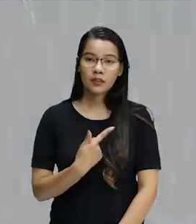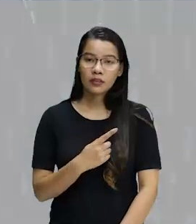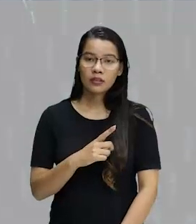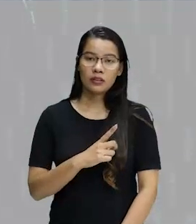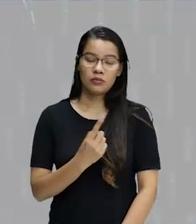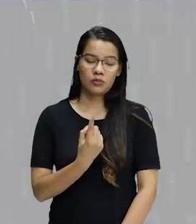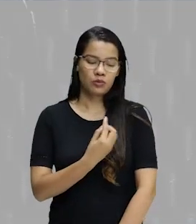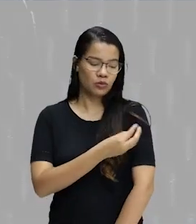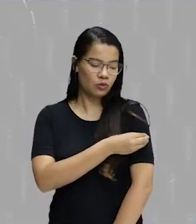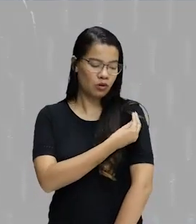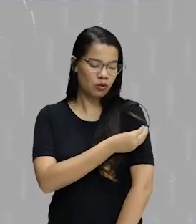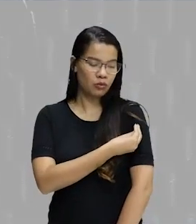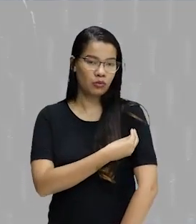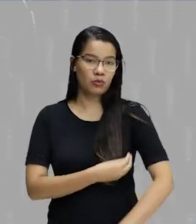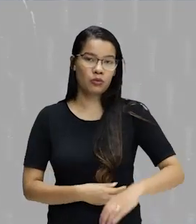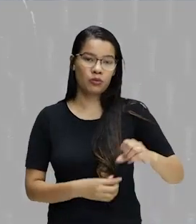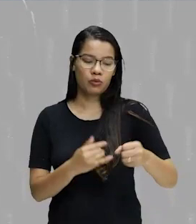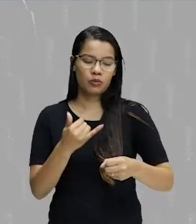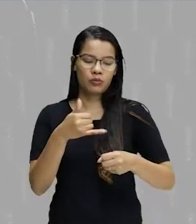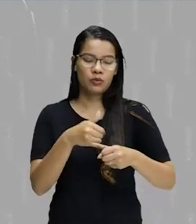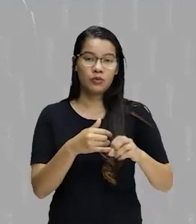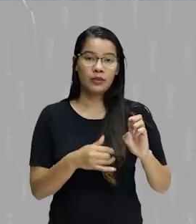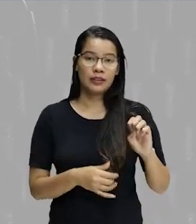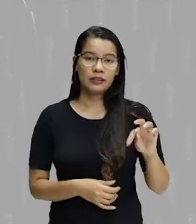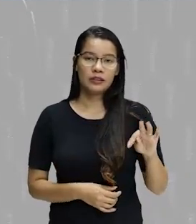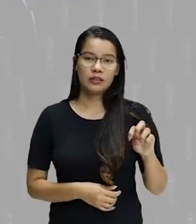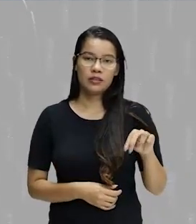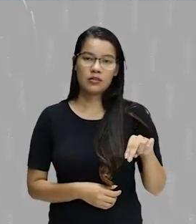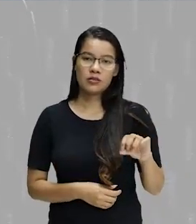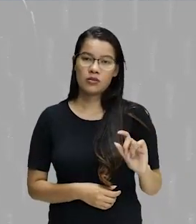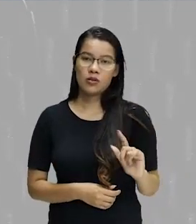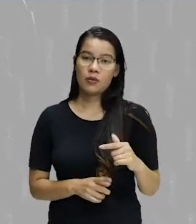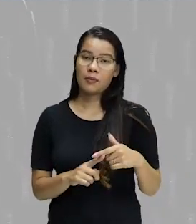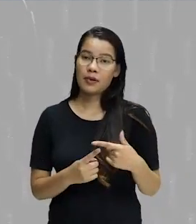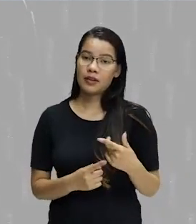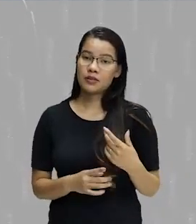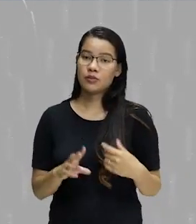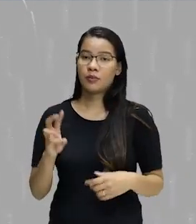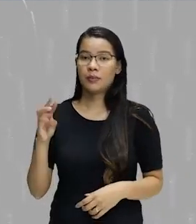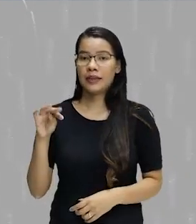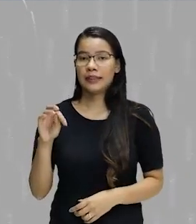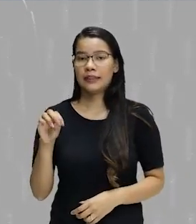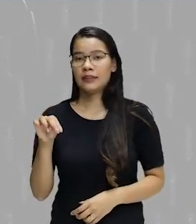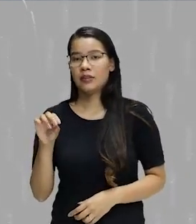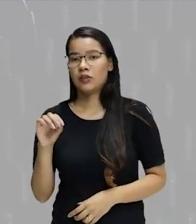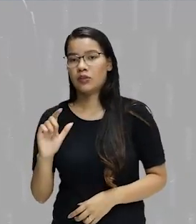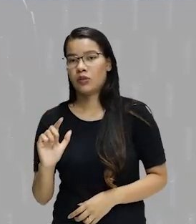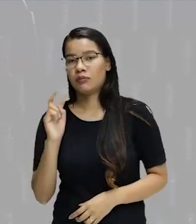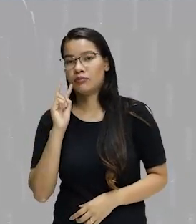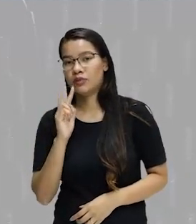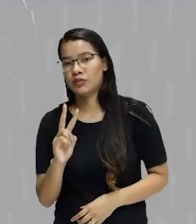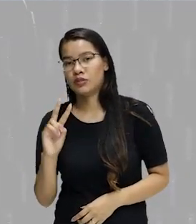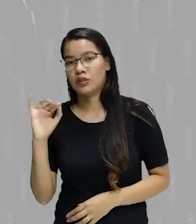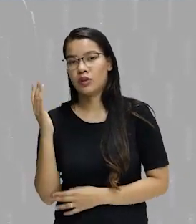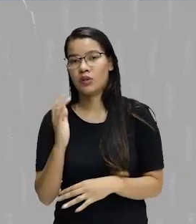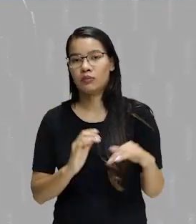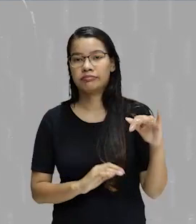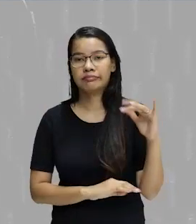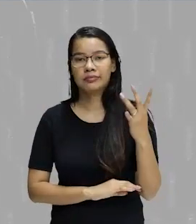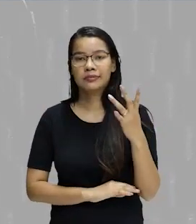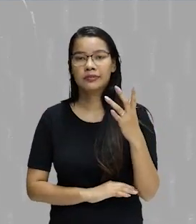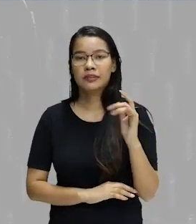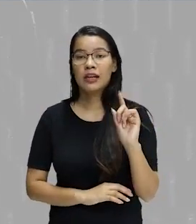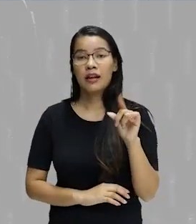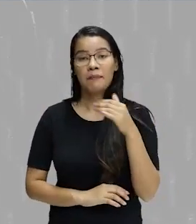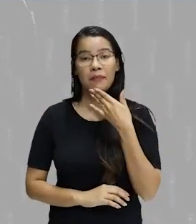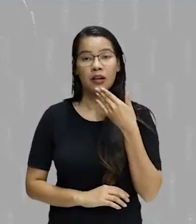um álcool como combustível, o etanol, só que o metanol, ele, do ponto de vista ecológico, ele é melhor. Por